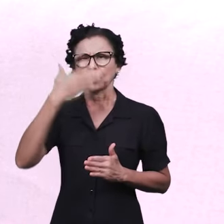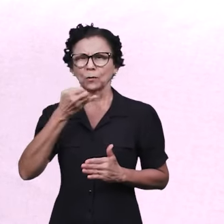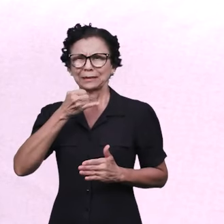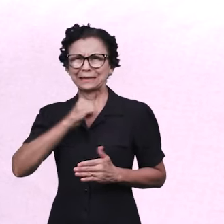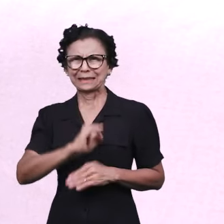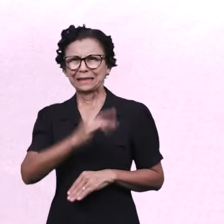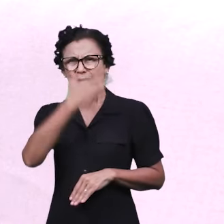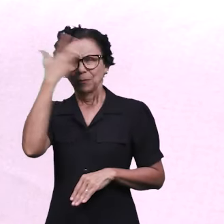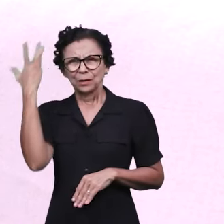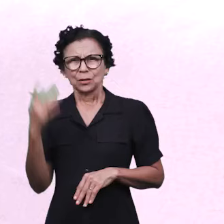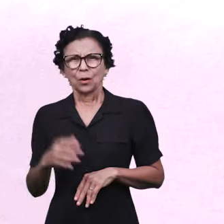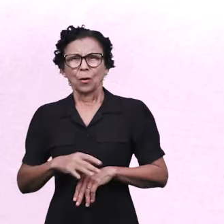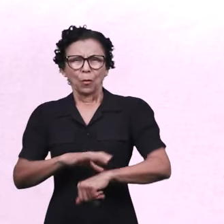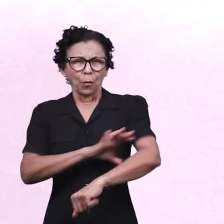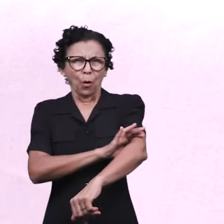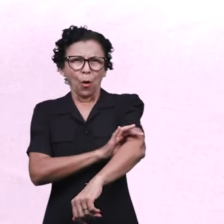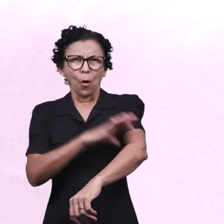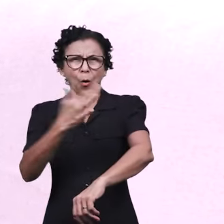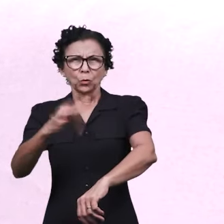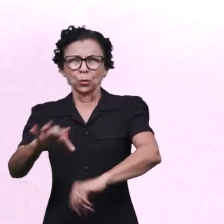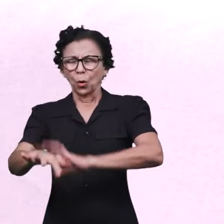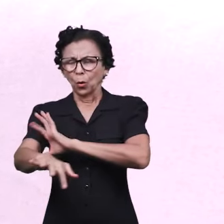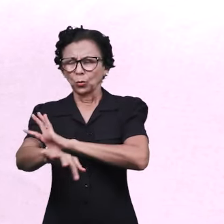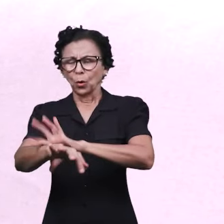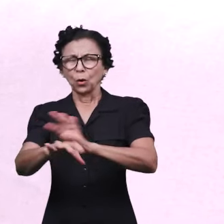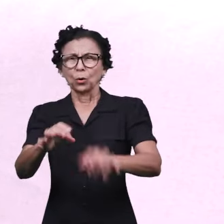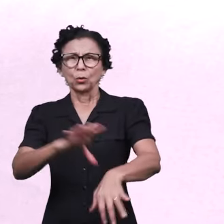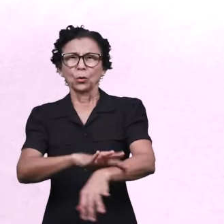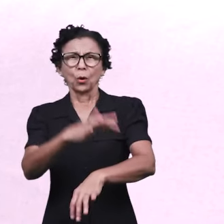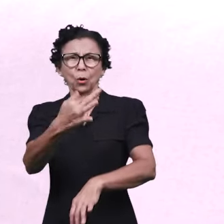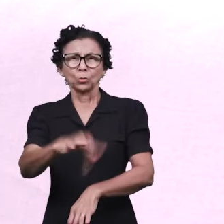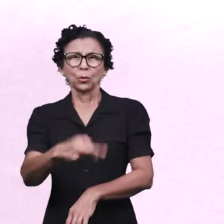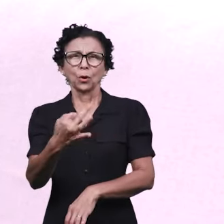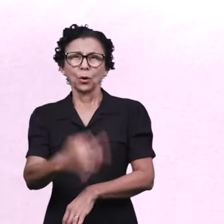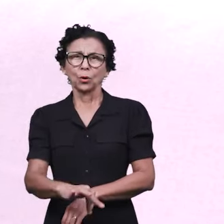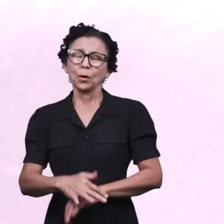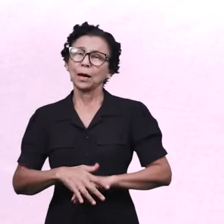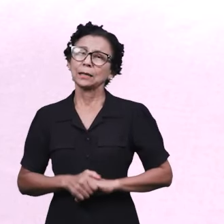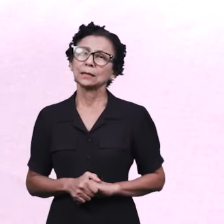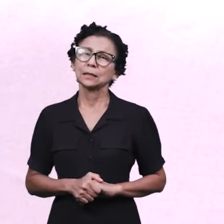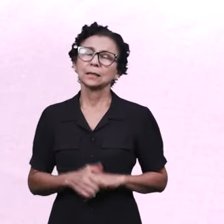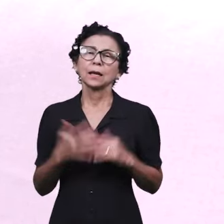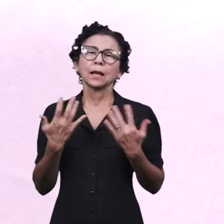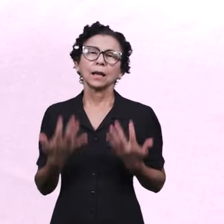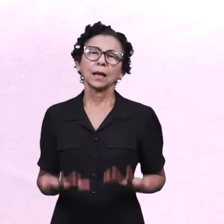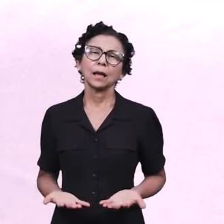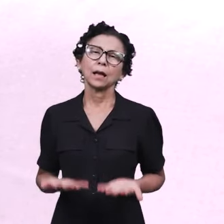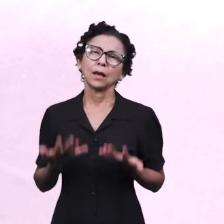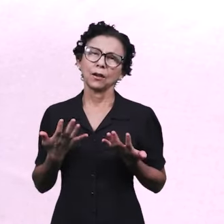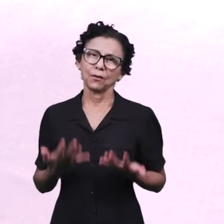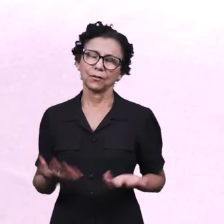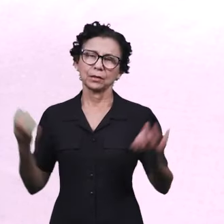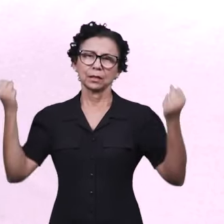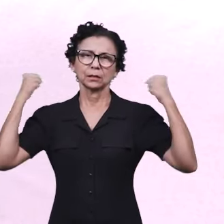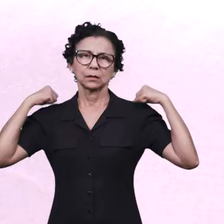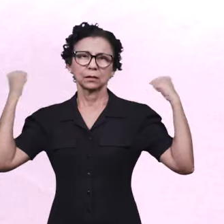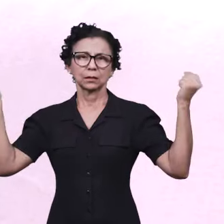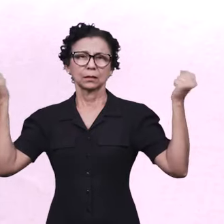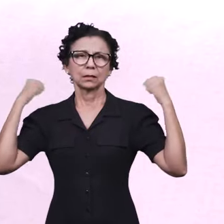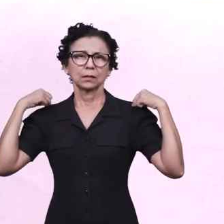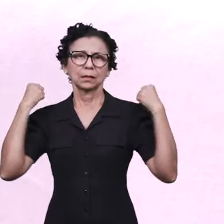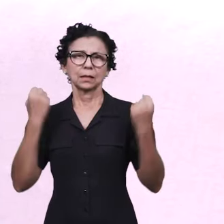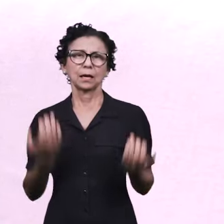inflamada o ideal é que seja realizado atividades físicas de baixo Impacto eh nesse caso